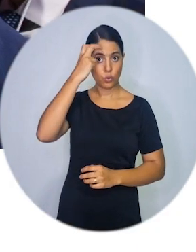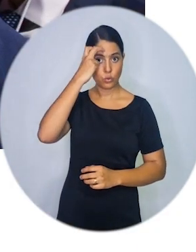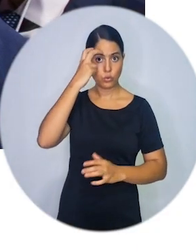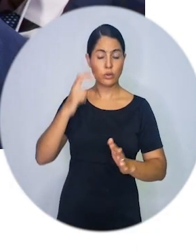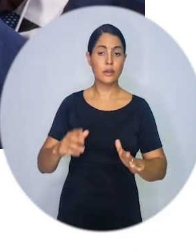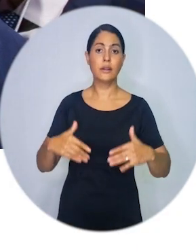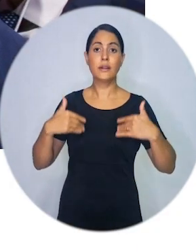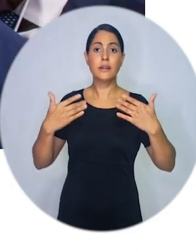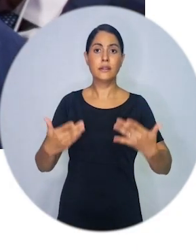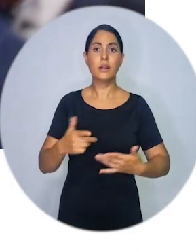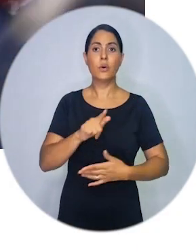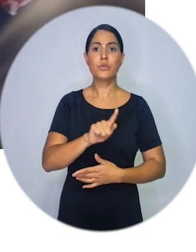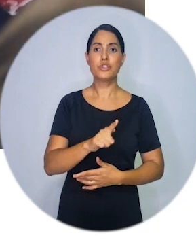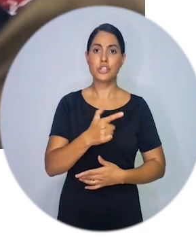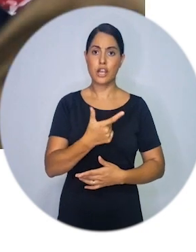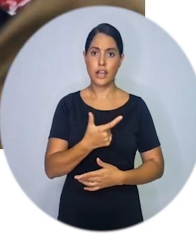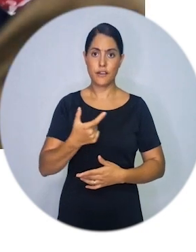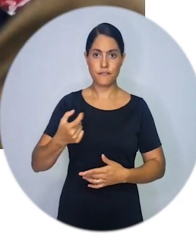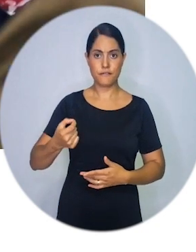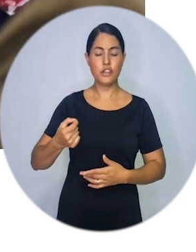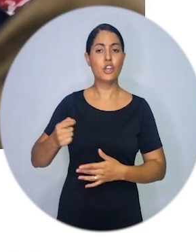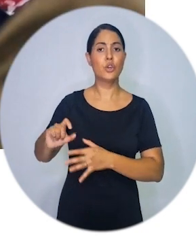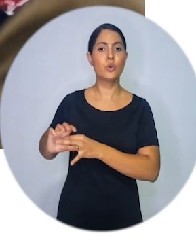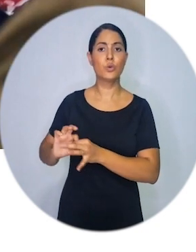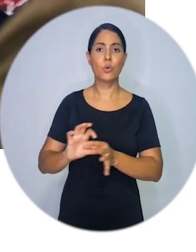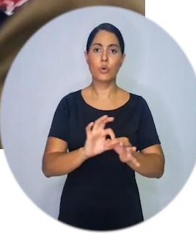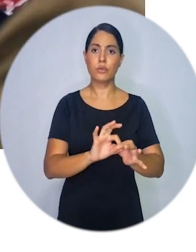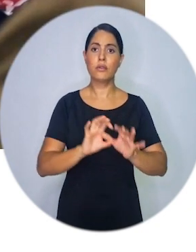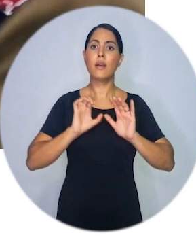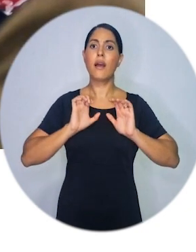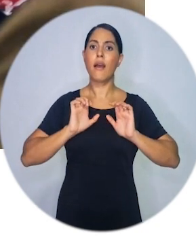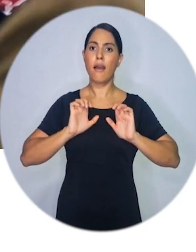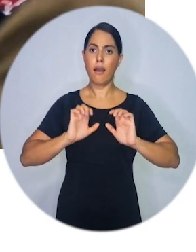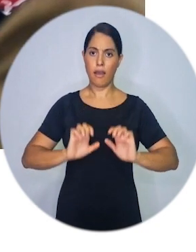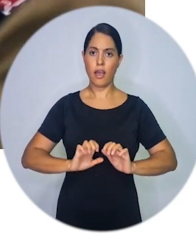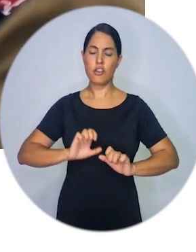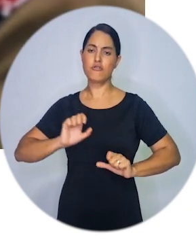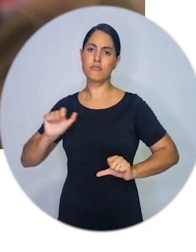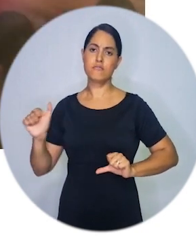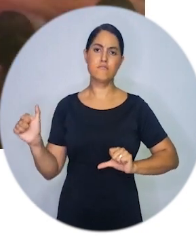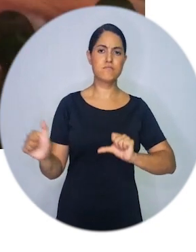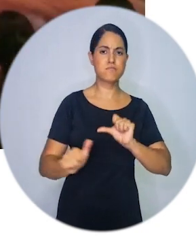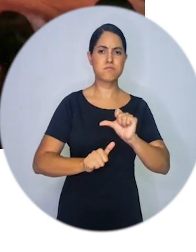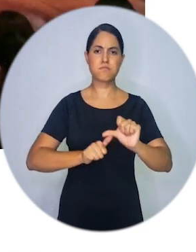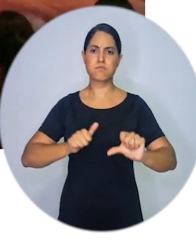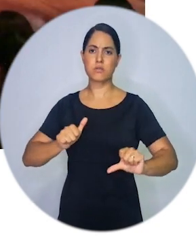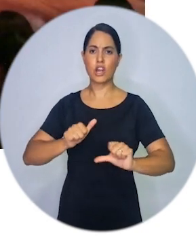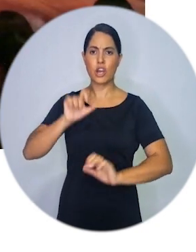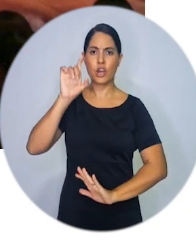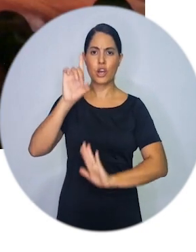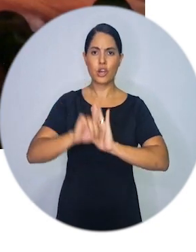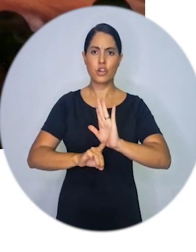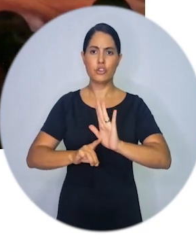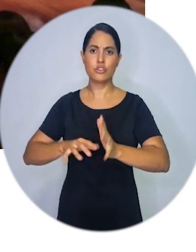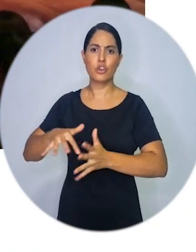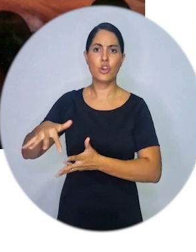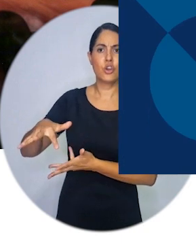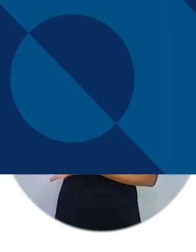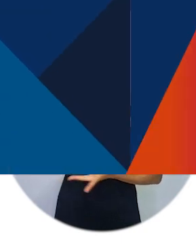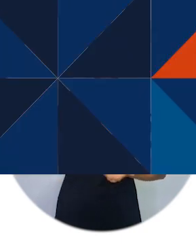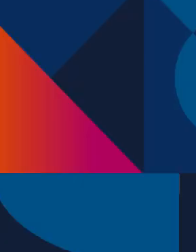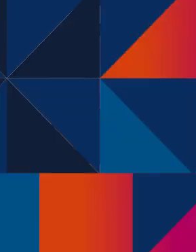Legal G20 se torna um catalisador para a transformação ética e reinvenção do direito